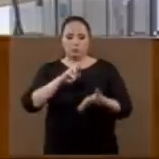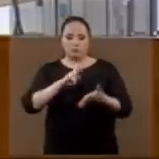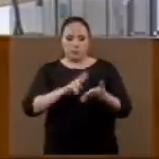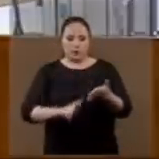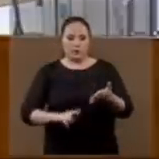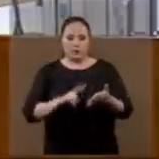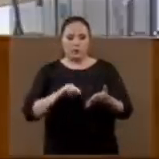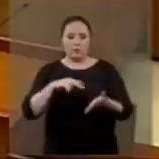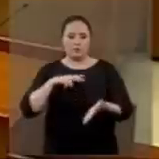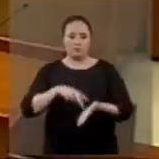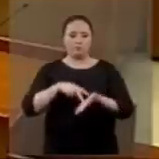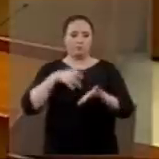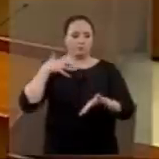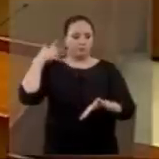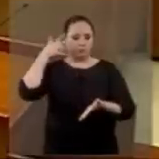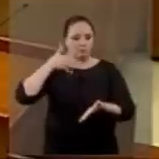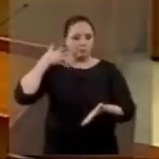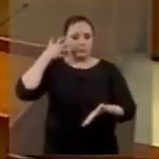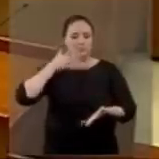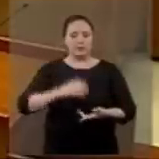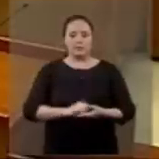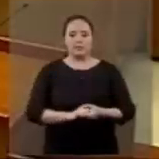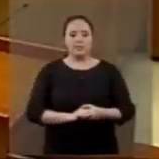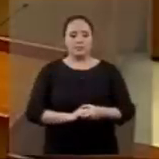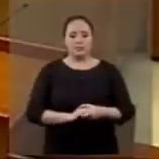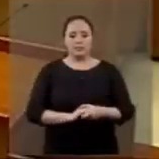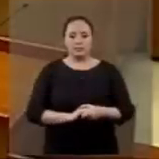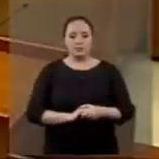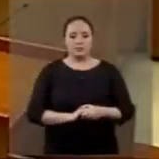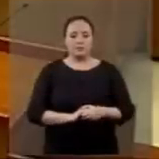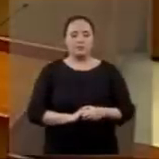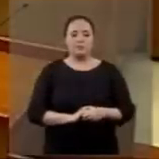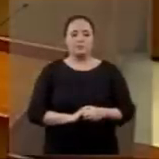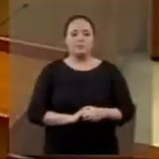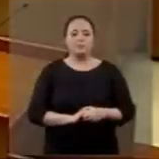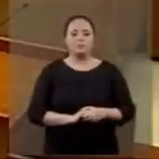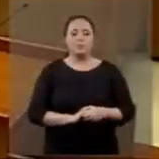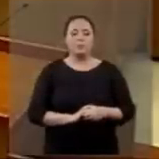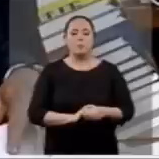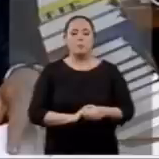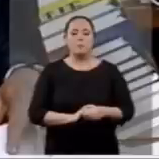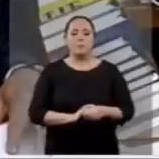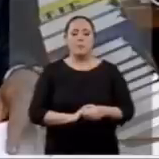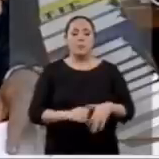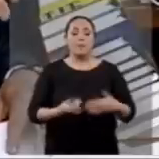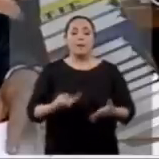haverá sustentação oral. Presidente, posso resumir o caso